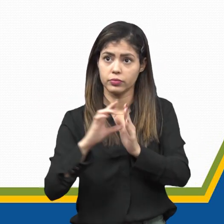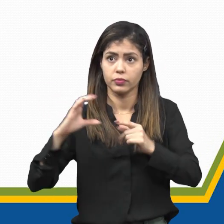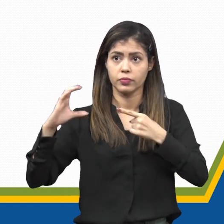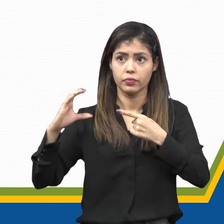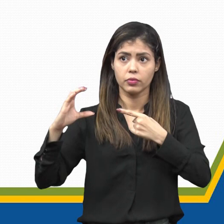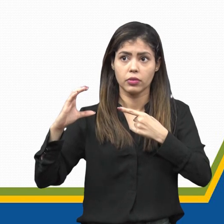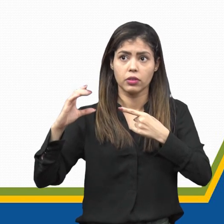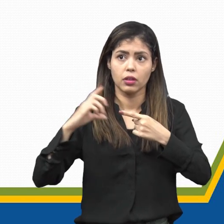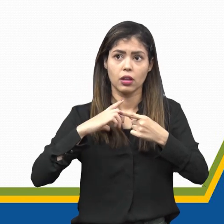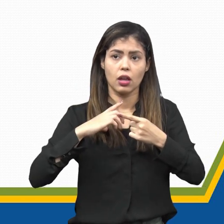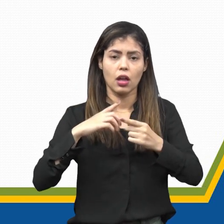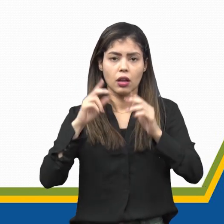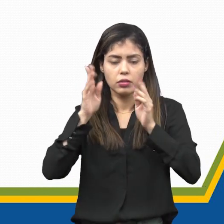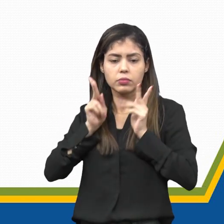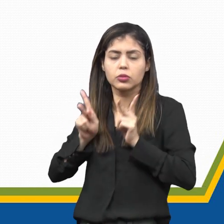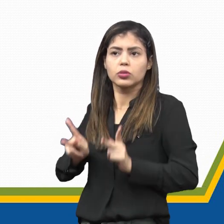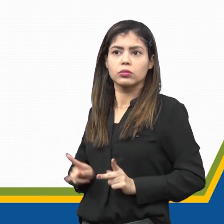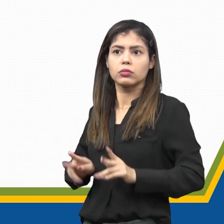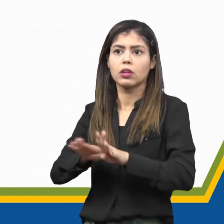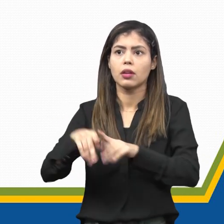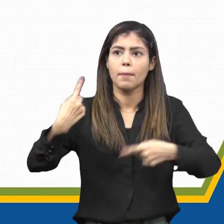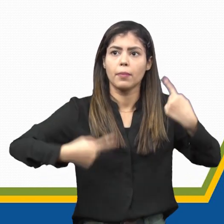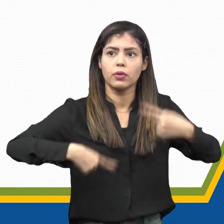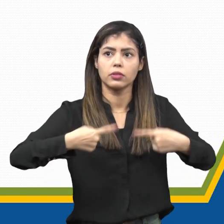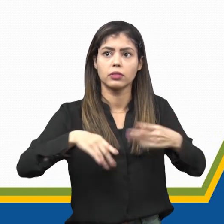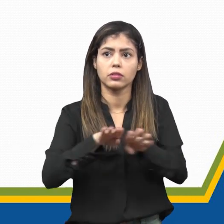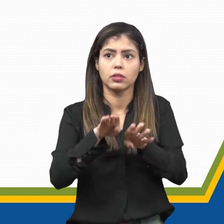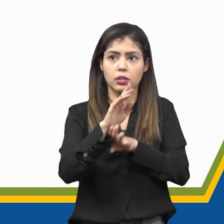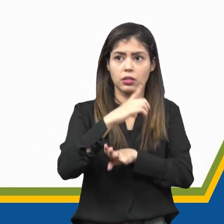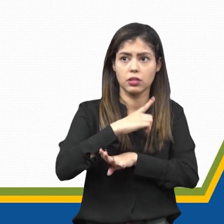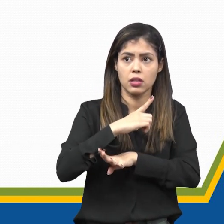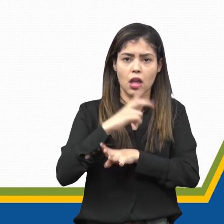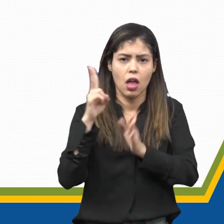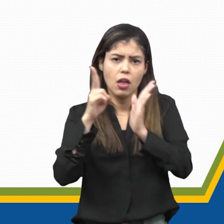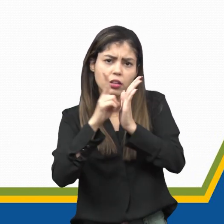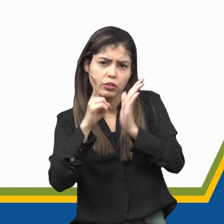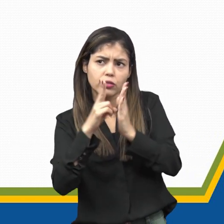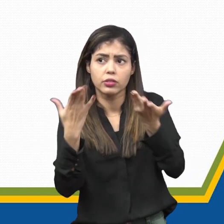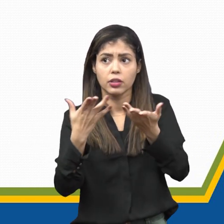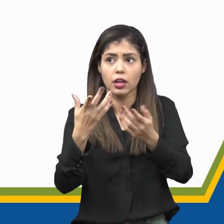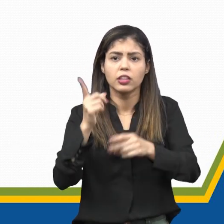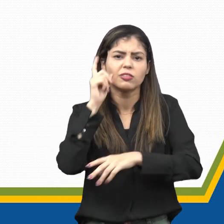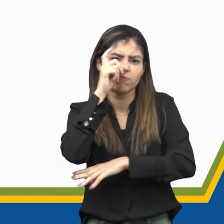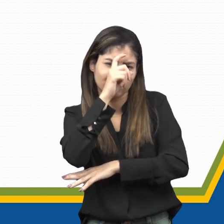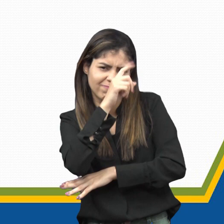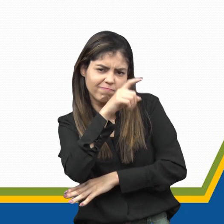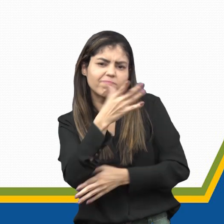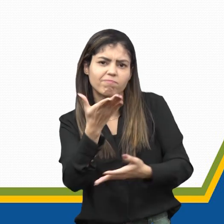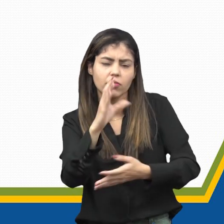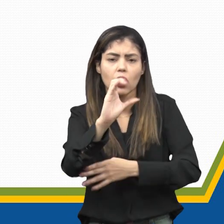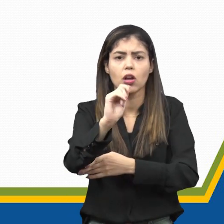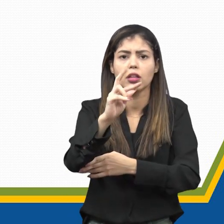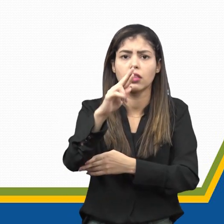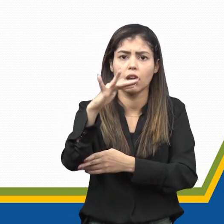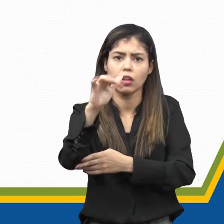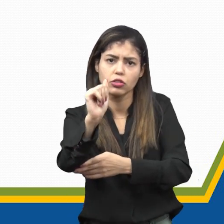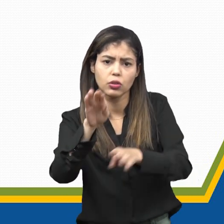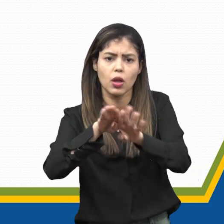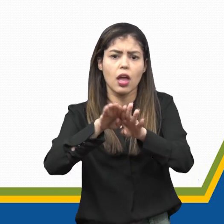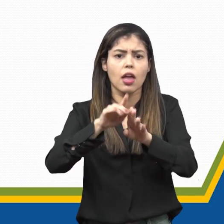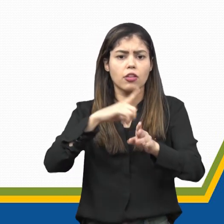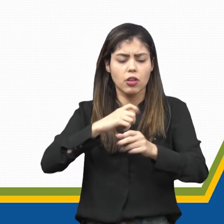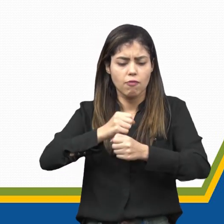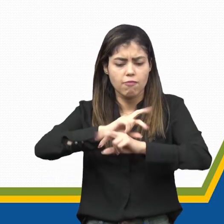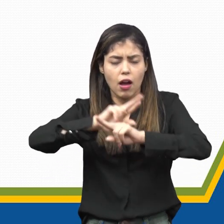C. Oposição de interesse entre portugueses e índios que dificultava o trabalho catequético e exigia amplos